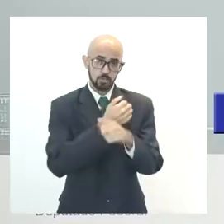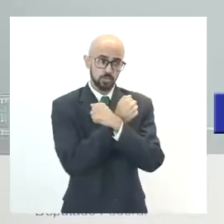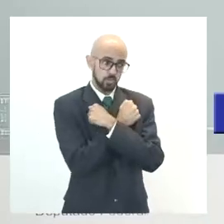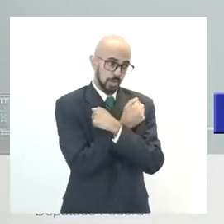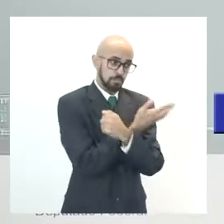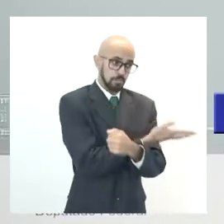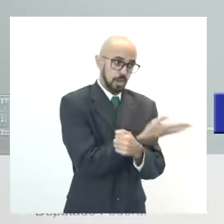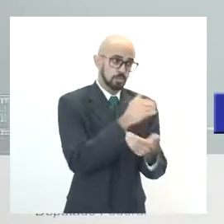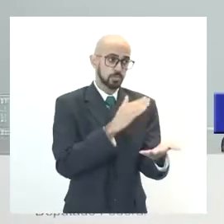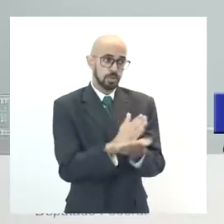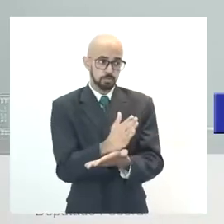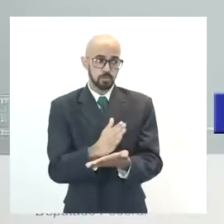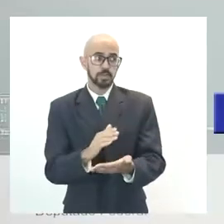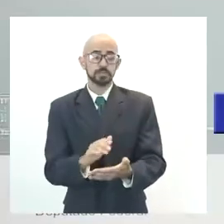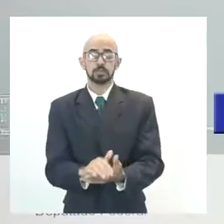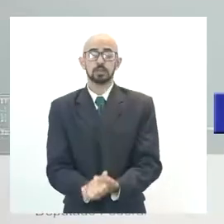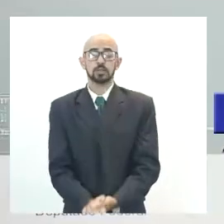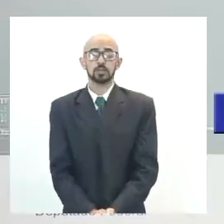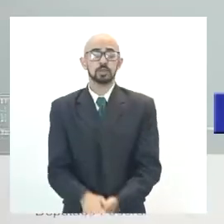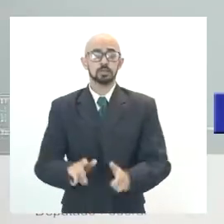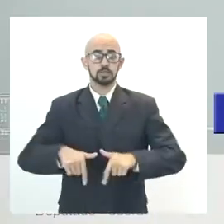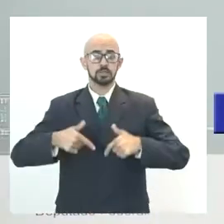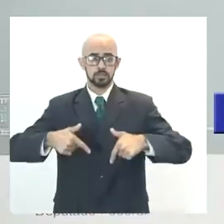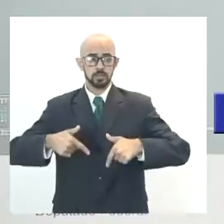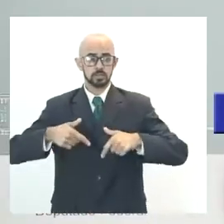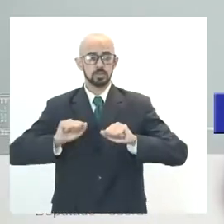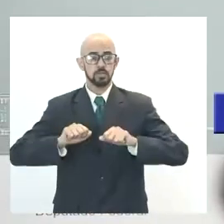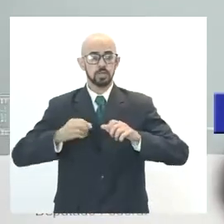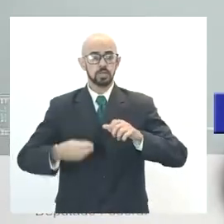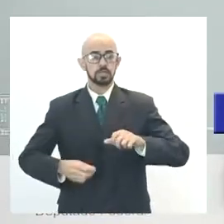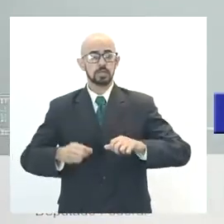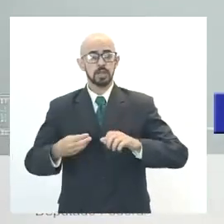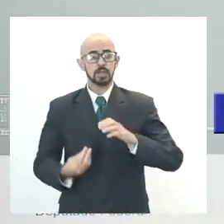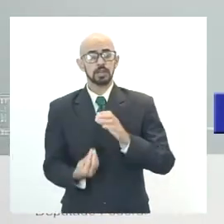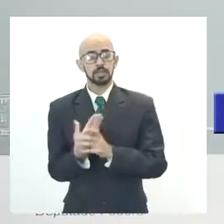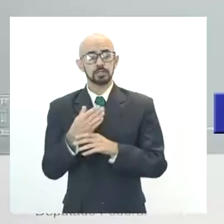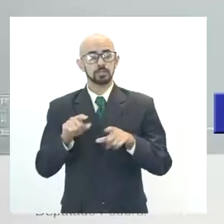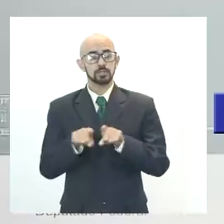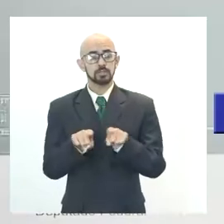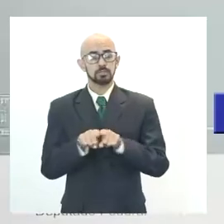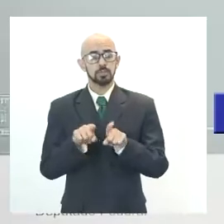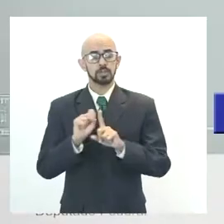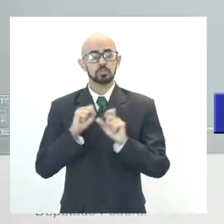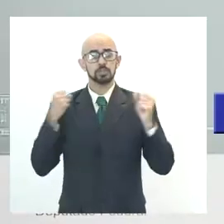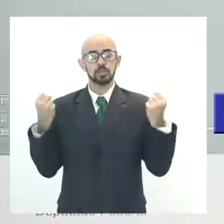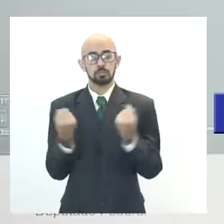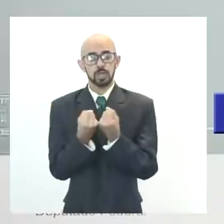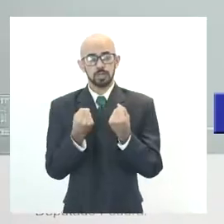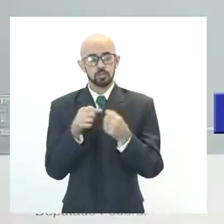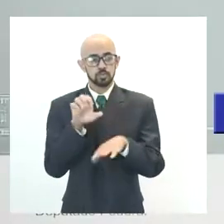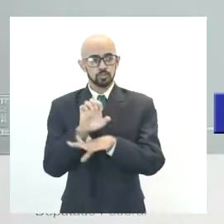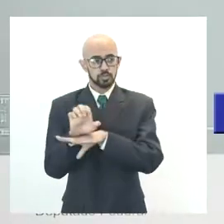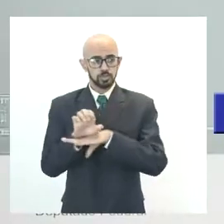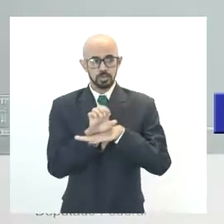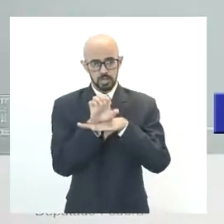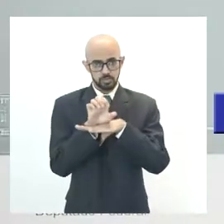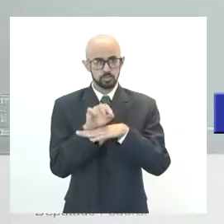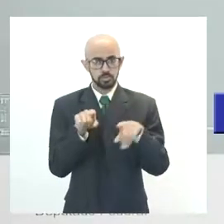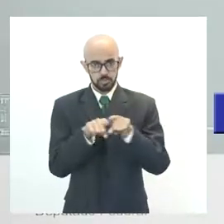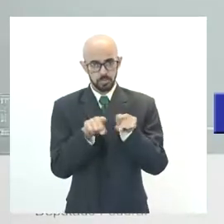iniciativa da realização dos seminários nos Estados e também Rita o